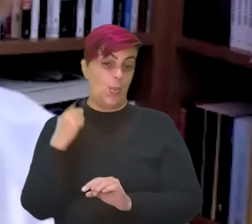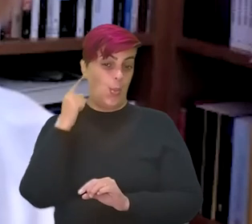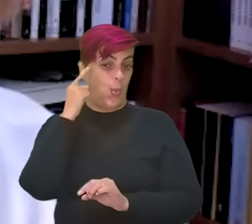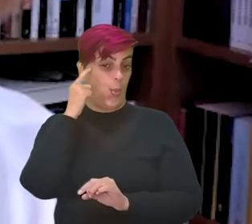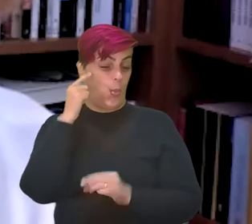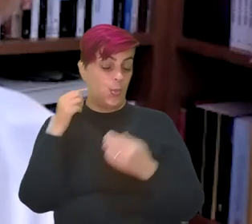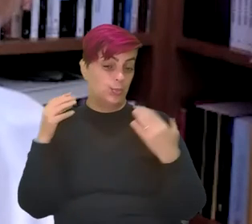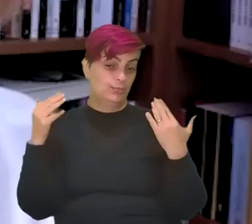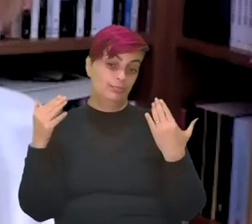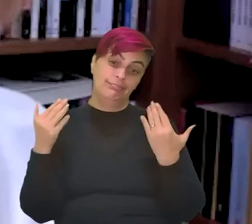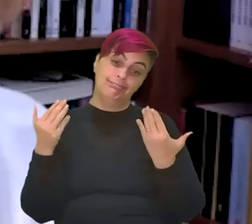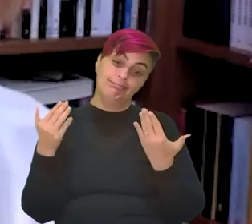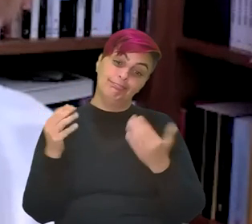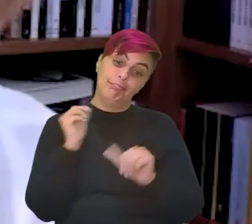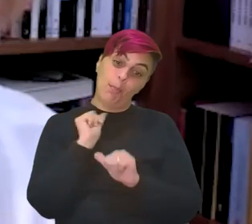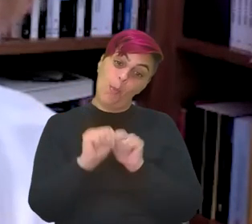que houve